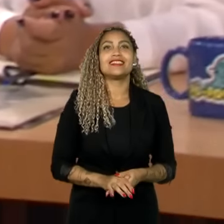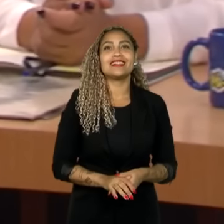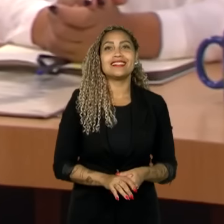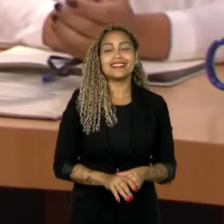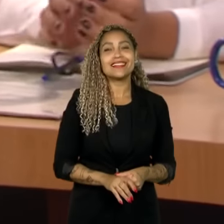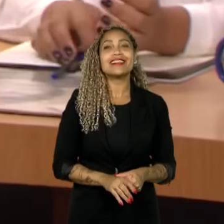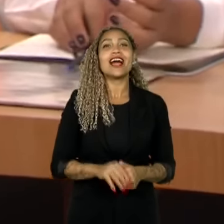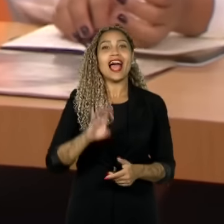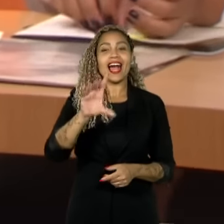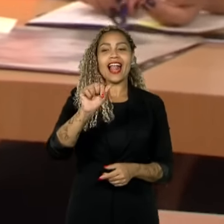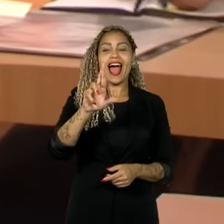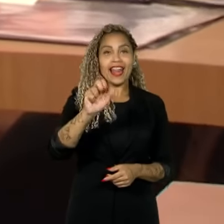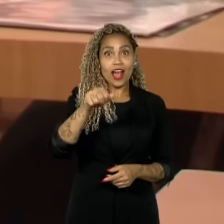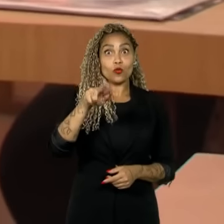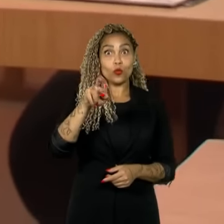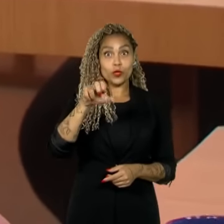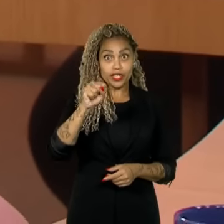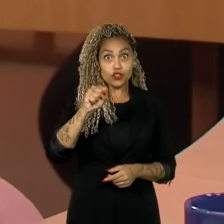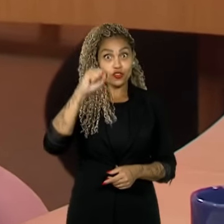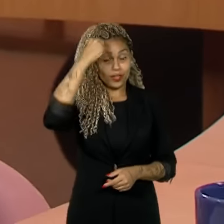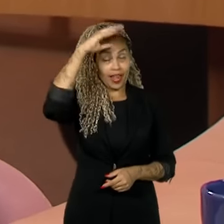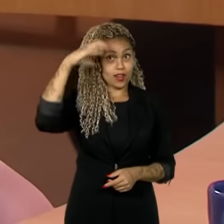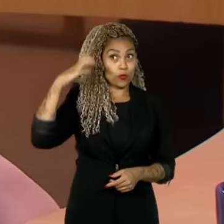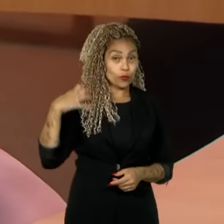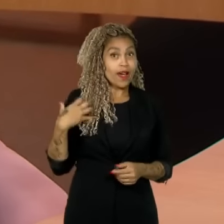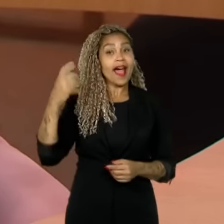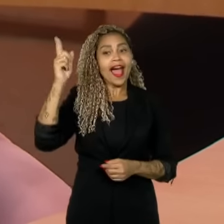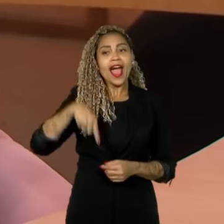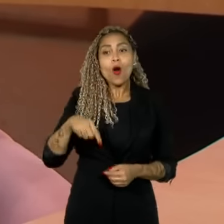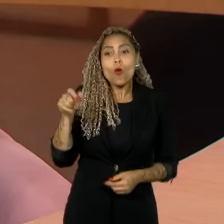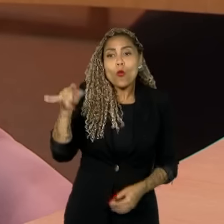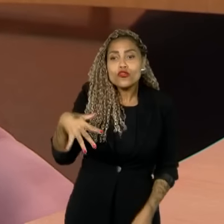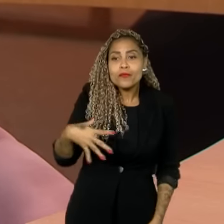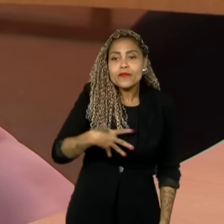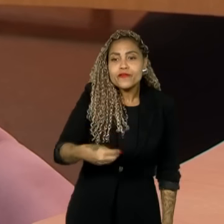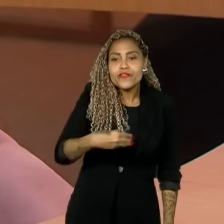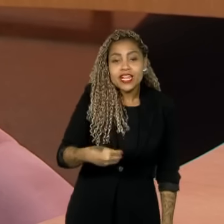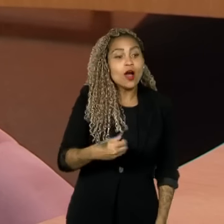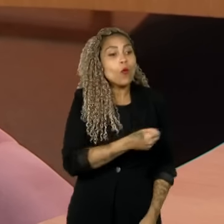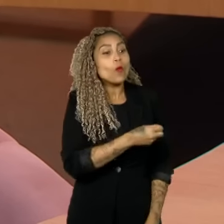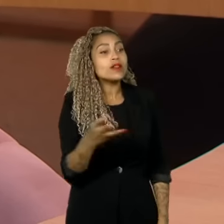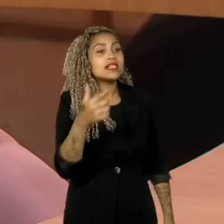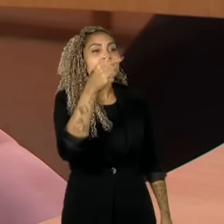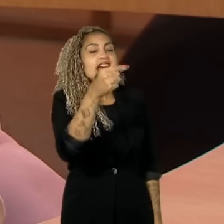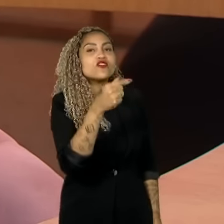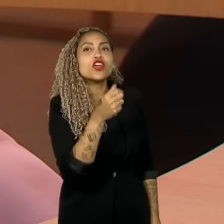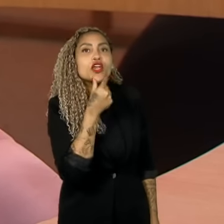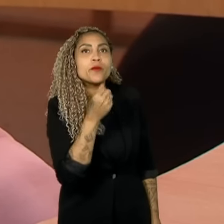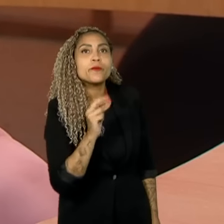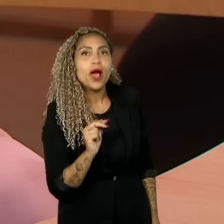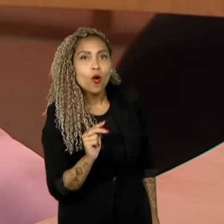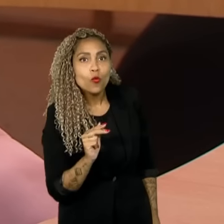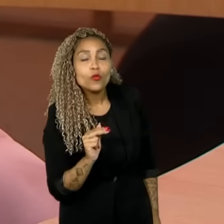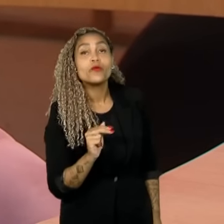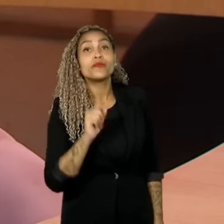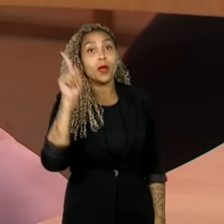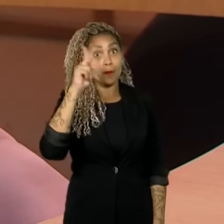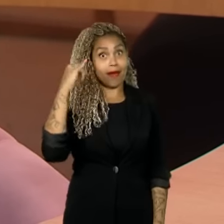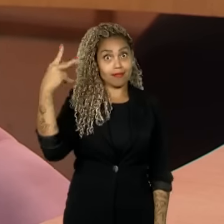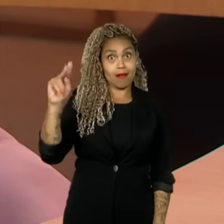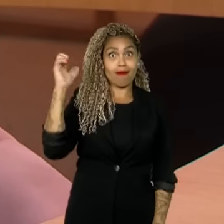Nunes, ela era uma caçulinha de uma família com 7 irmãos lá em Caetanópolis, Minas Gerais. O pai dela, gente, trabalhava